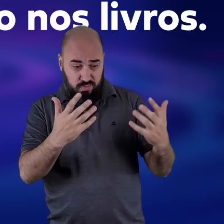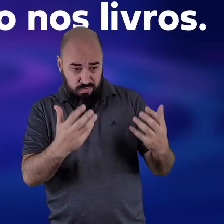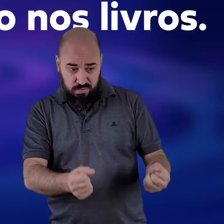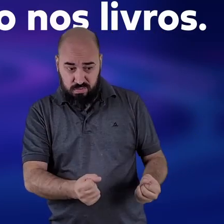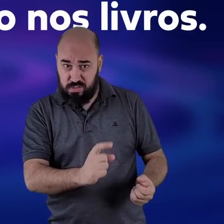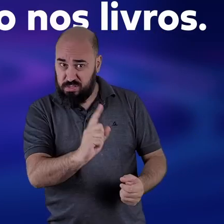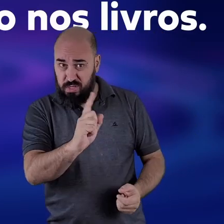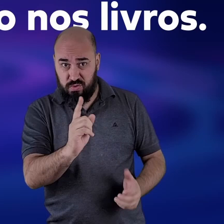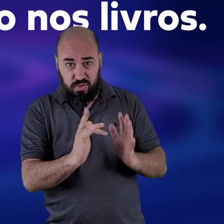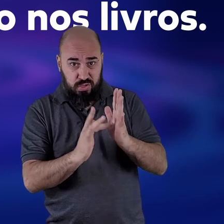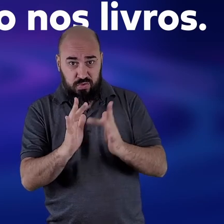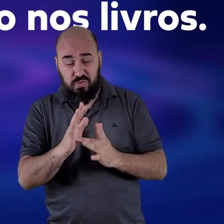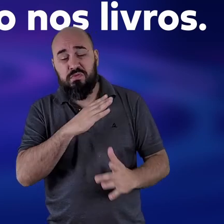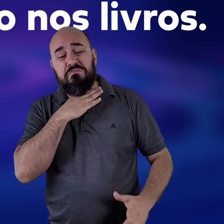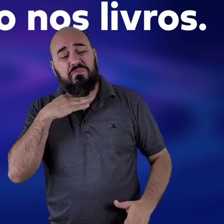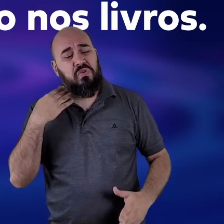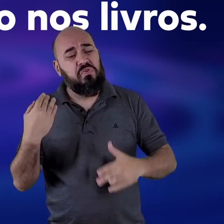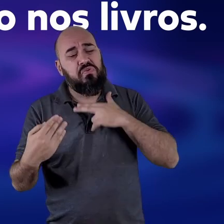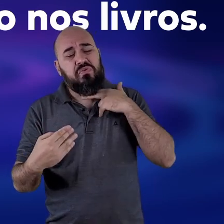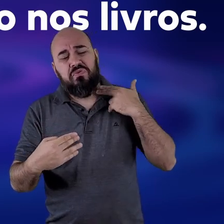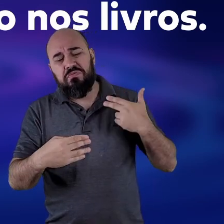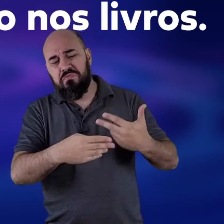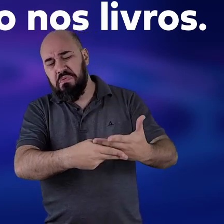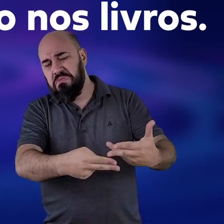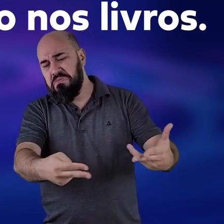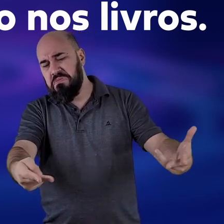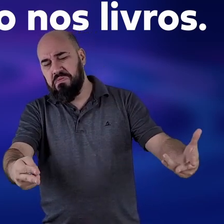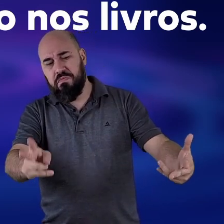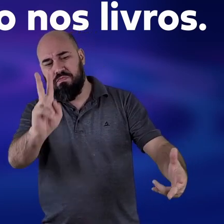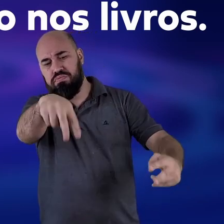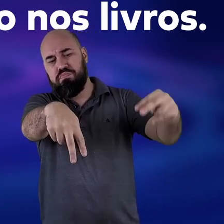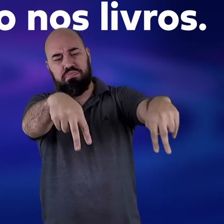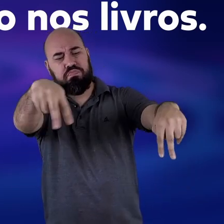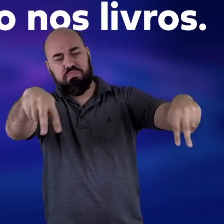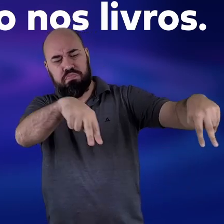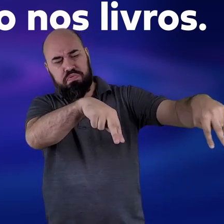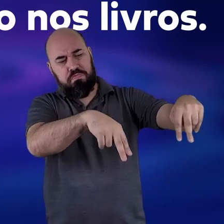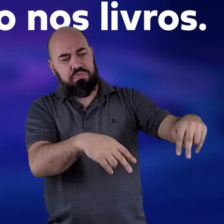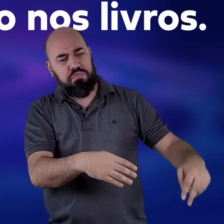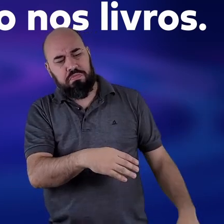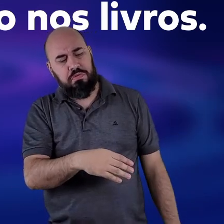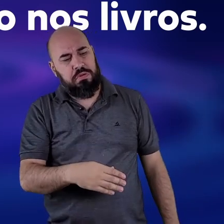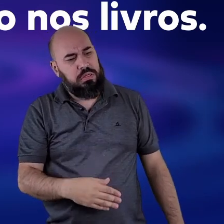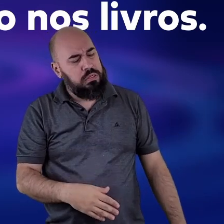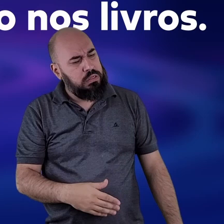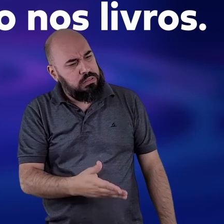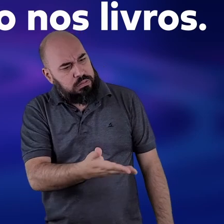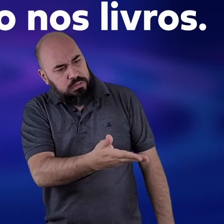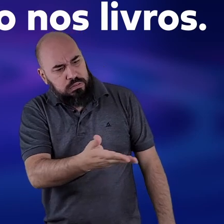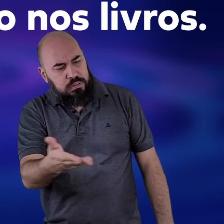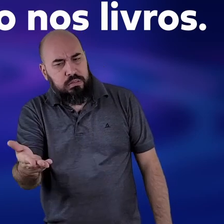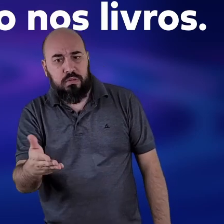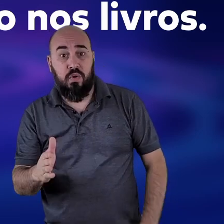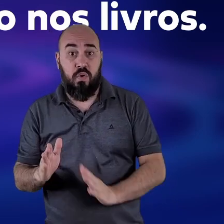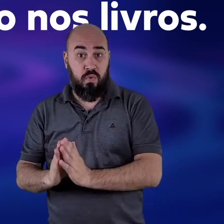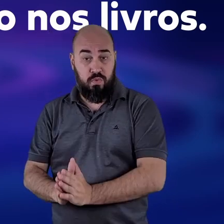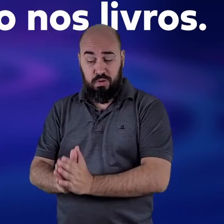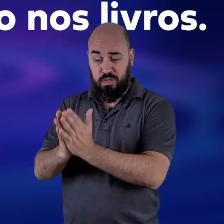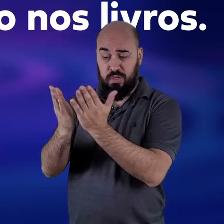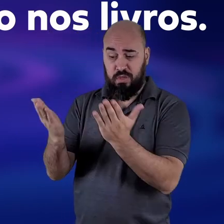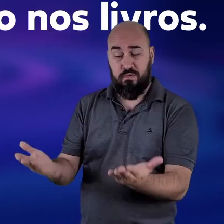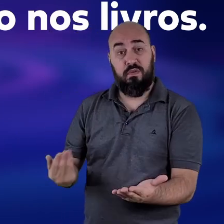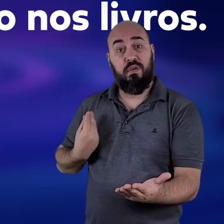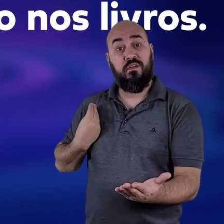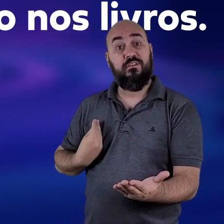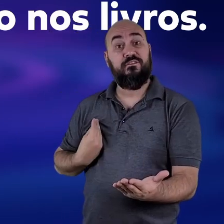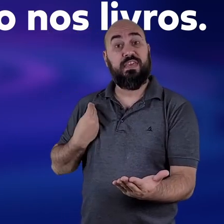os grandes e os pequenos, postos em pé diante do trono. Então se abriram livros. Ainda outro livro, o livro